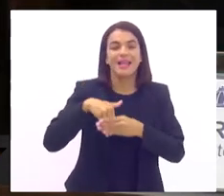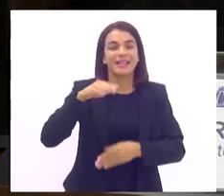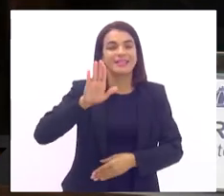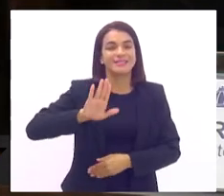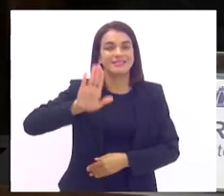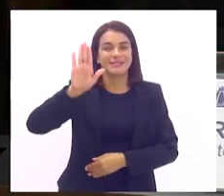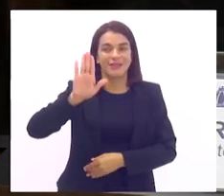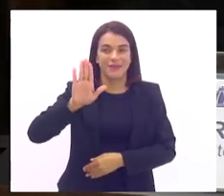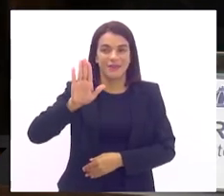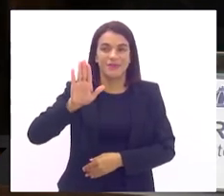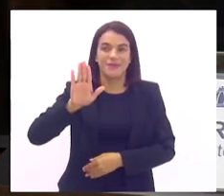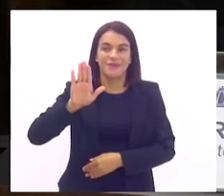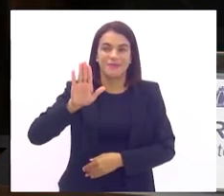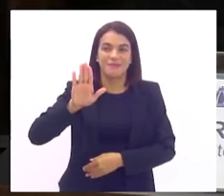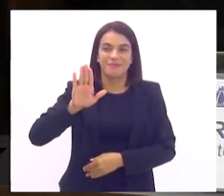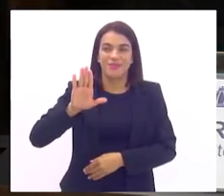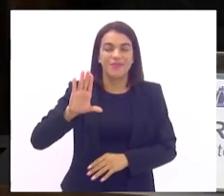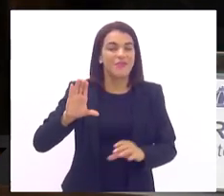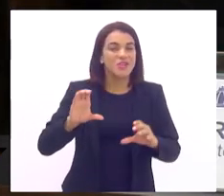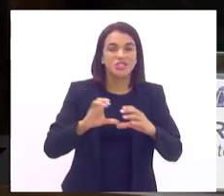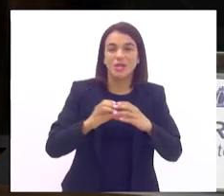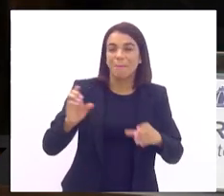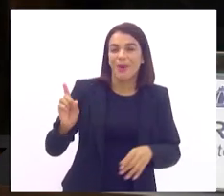tiveram 3 chapas. Essa foi